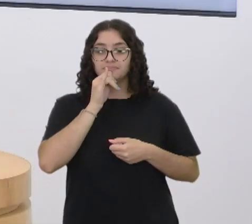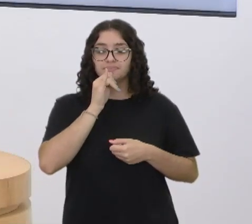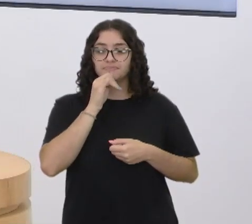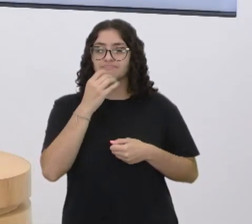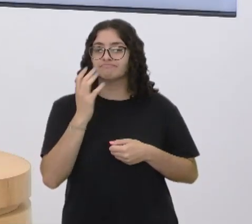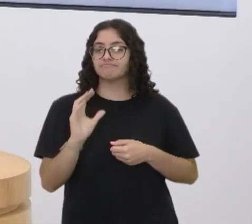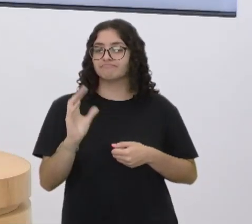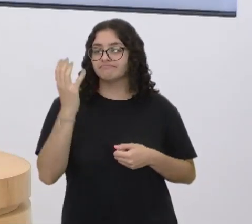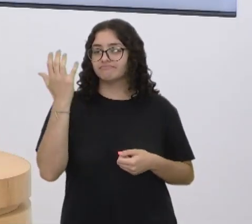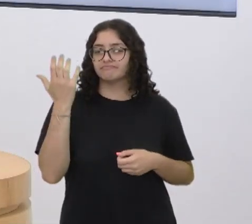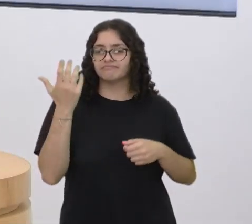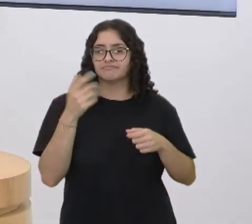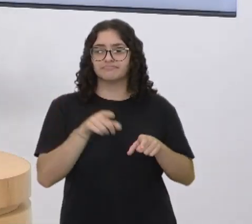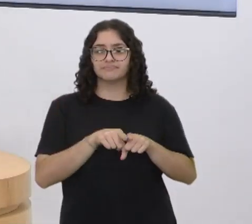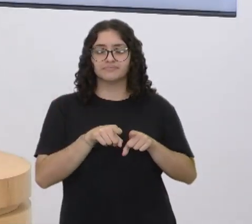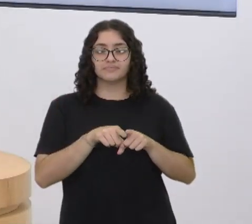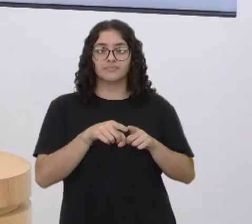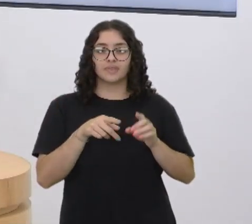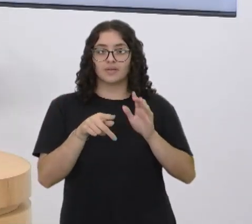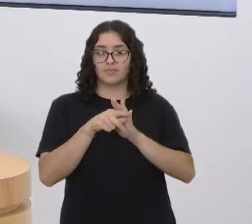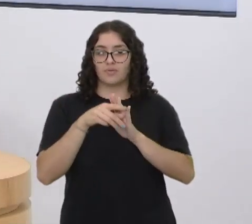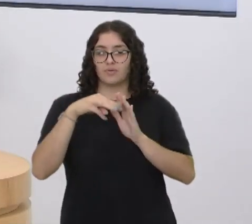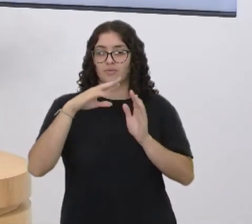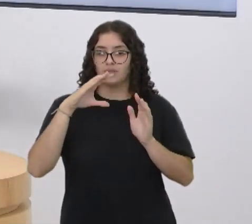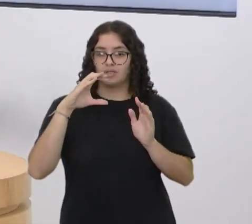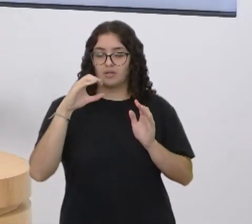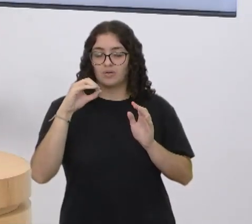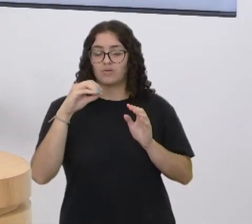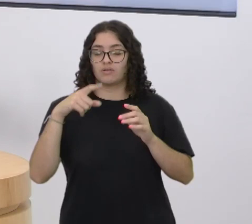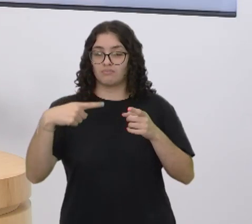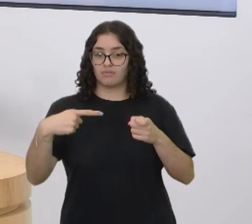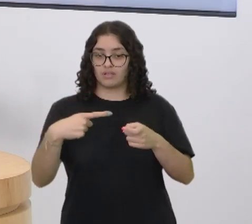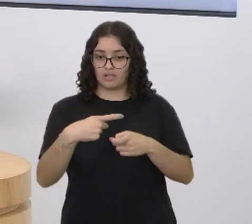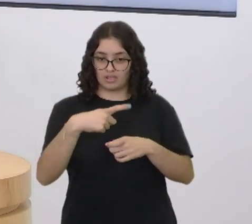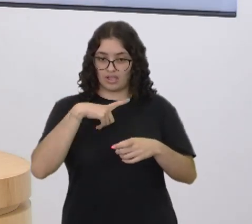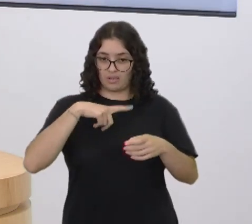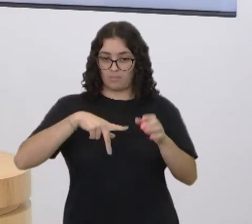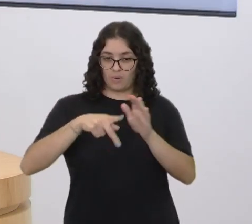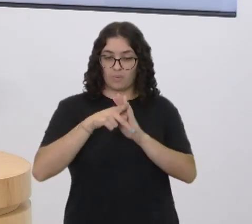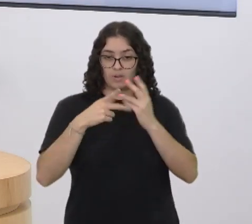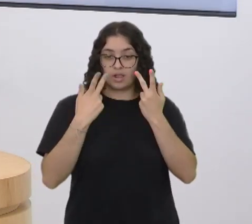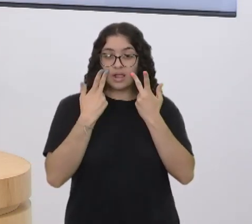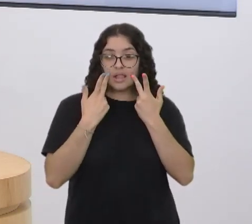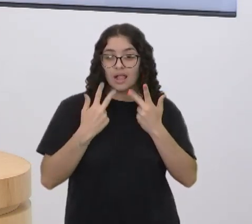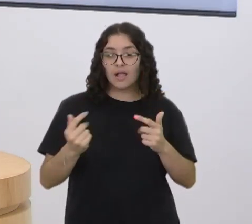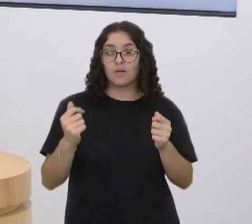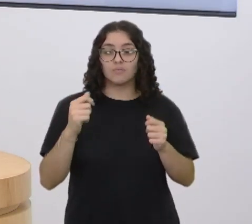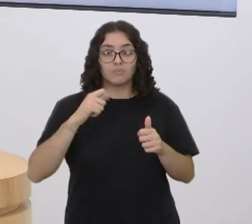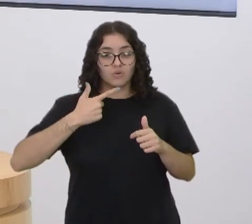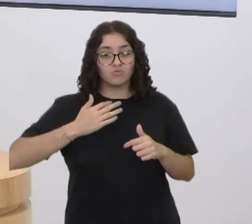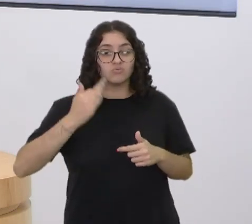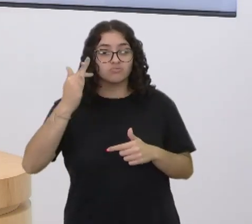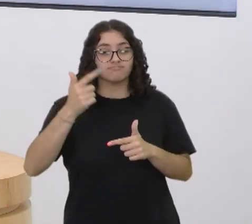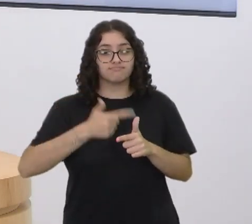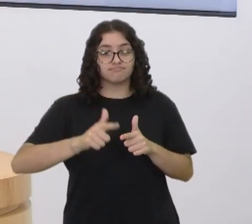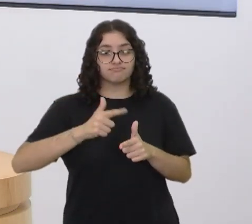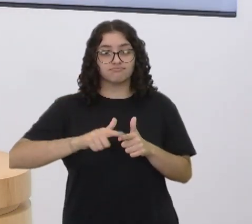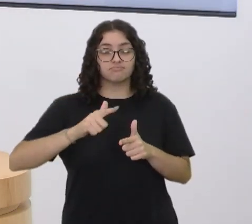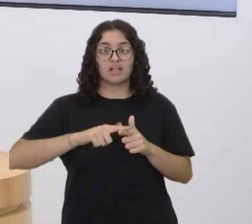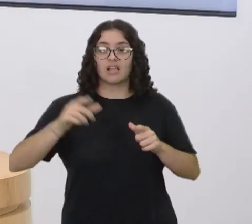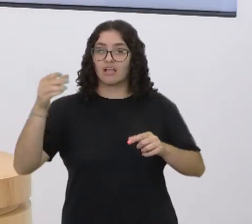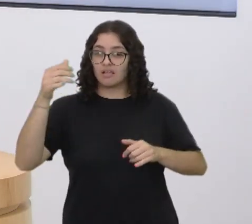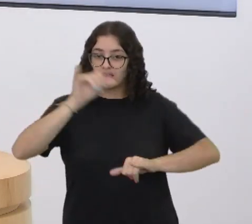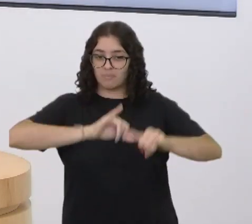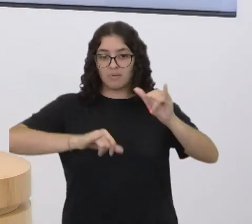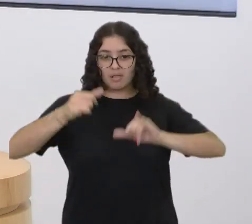ter algum efeito tanto nos micro-organismos e animais que estão agindo naquele solo e que pode ter um problema ali com as substâncias que